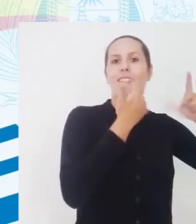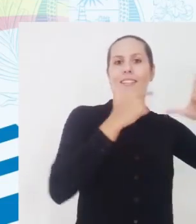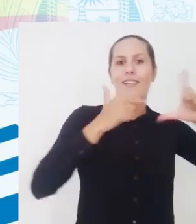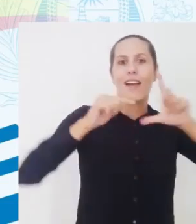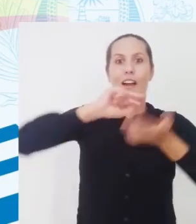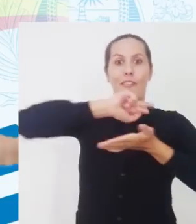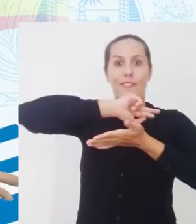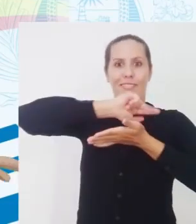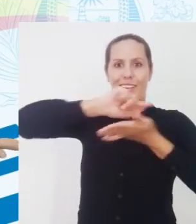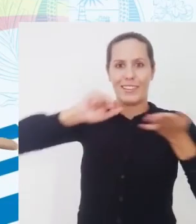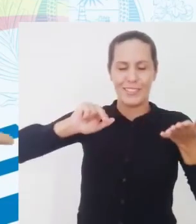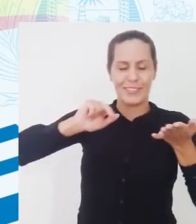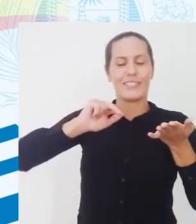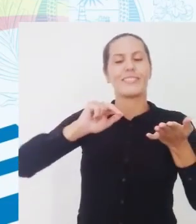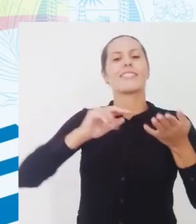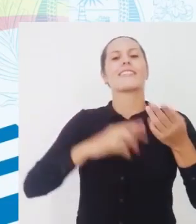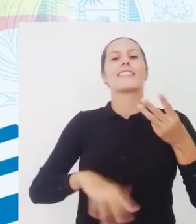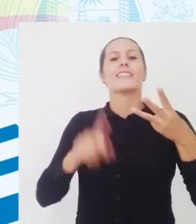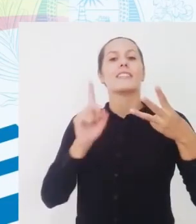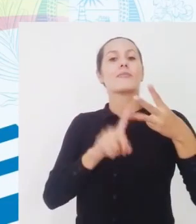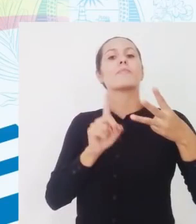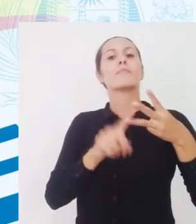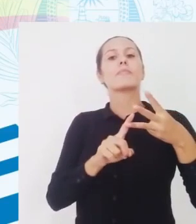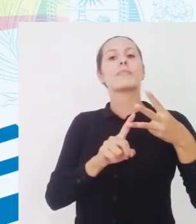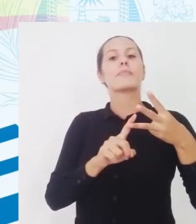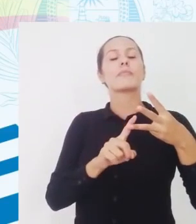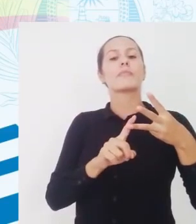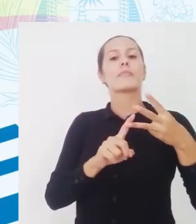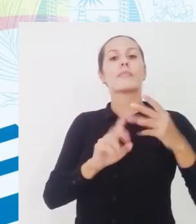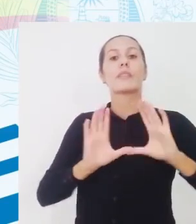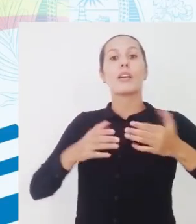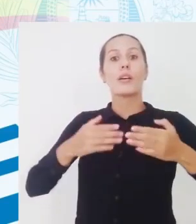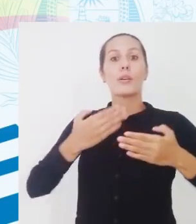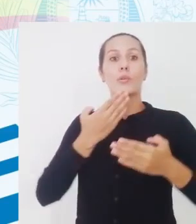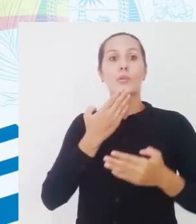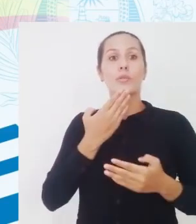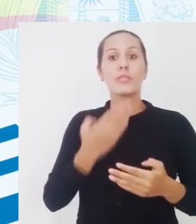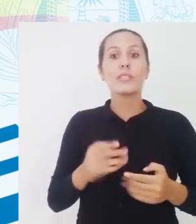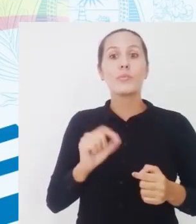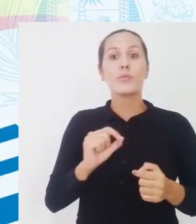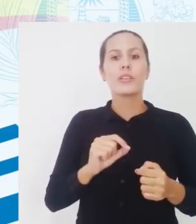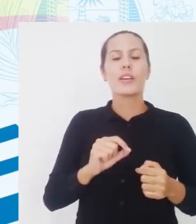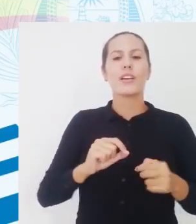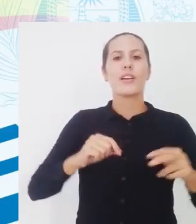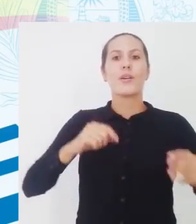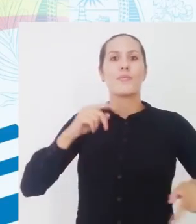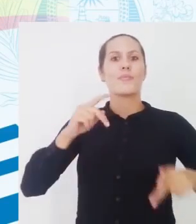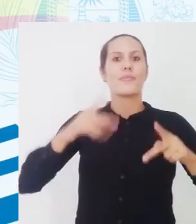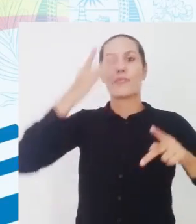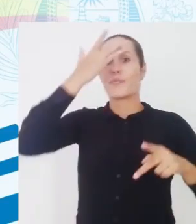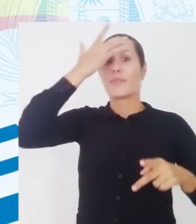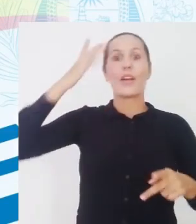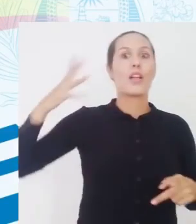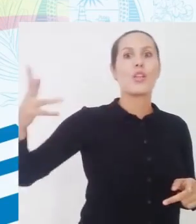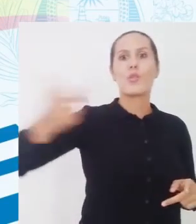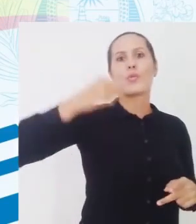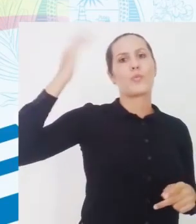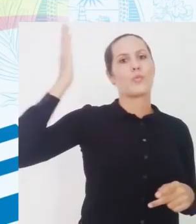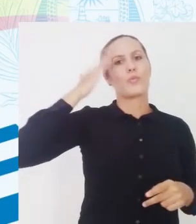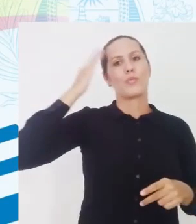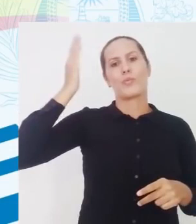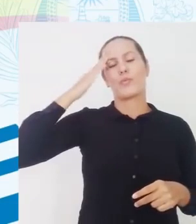a técnica ao citar os títulos do esporte. O Gabriel usou a emoção para falar que o Náutico faz vibrar, chorar,